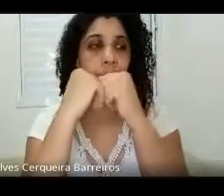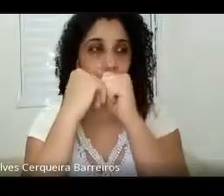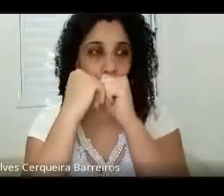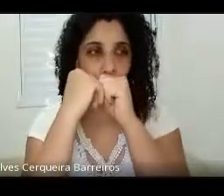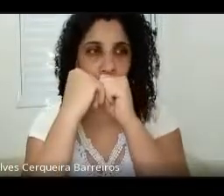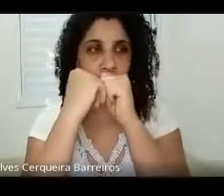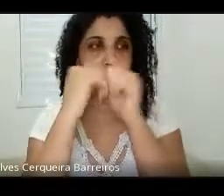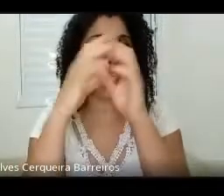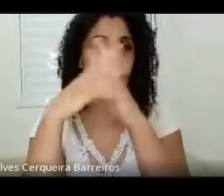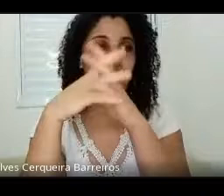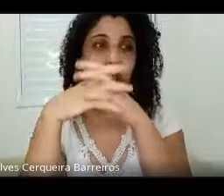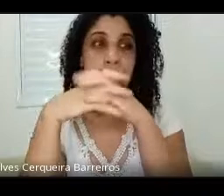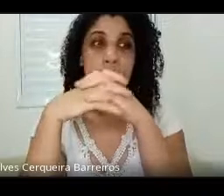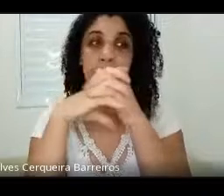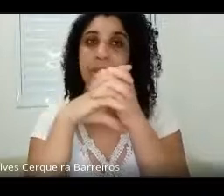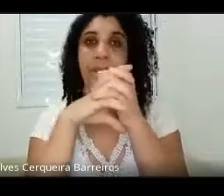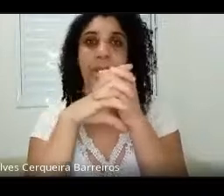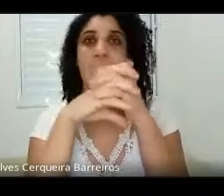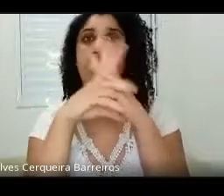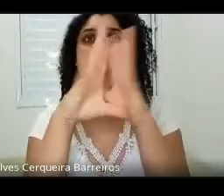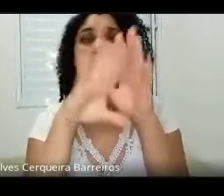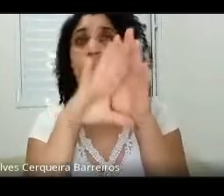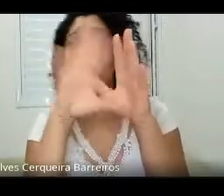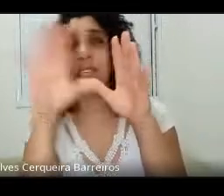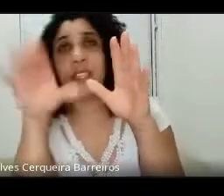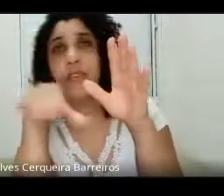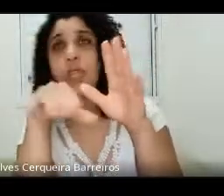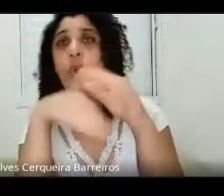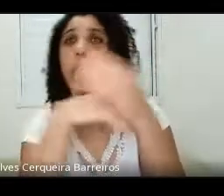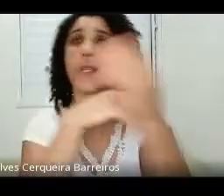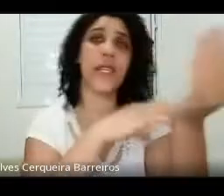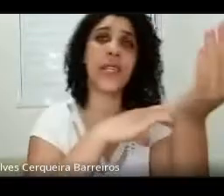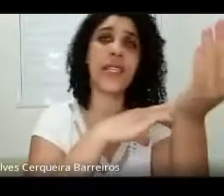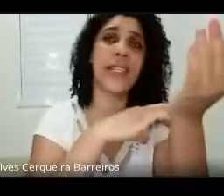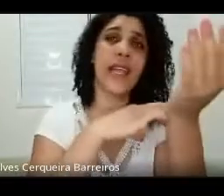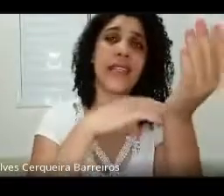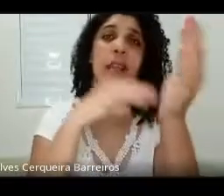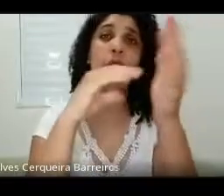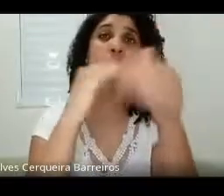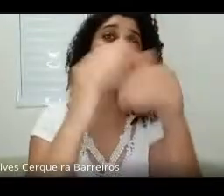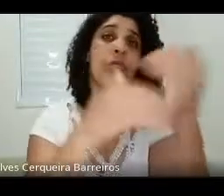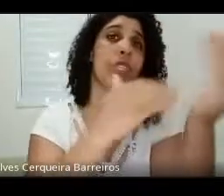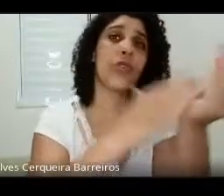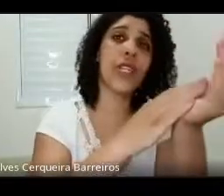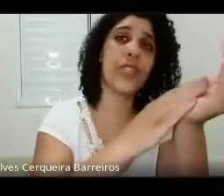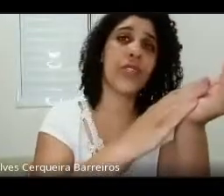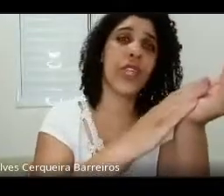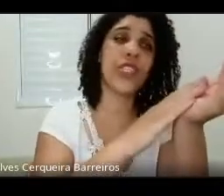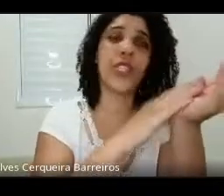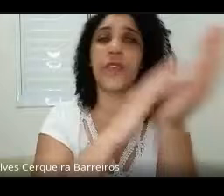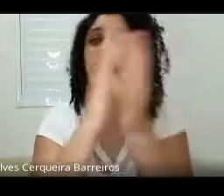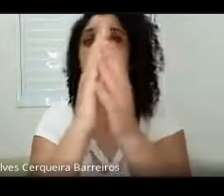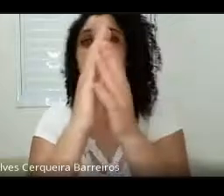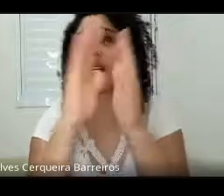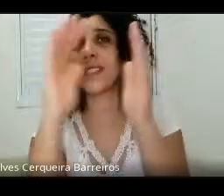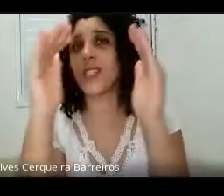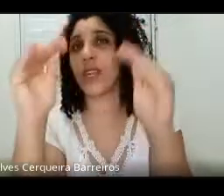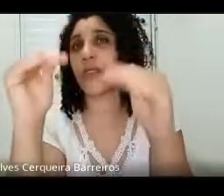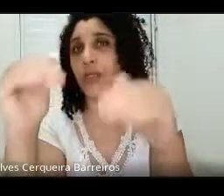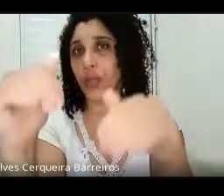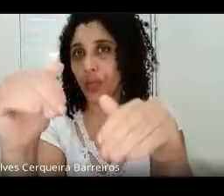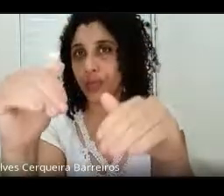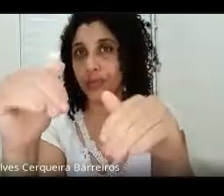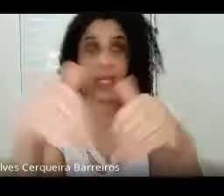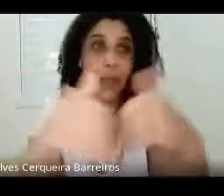da linguística. Então, ela não vai ser inferior. Ou mesmo na língua de sinais. O fato de não utilizar os conectivos não significa que ela